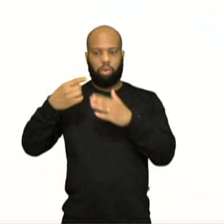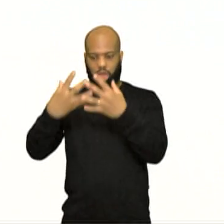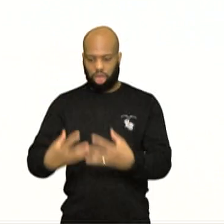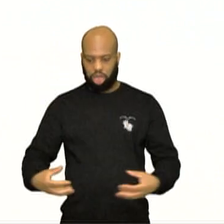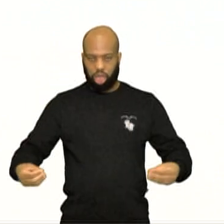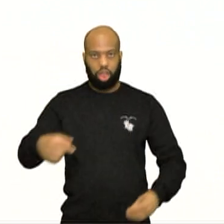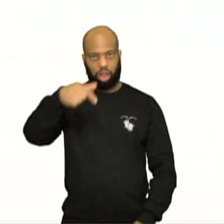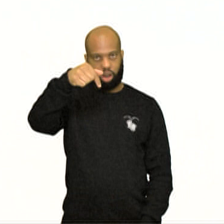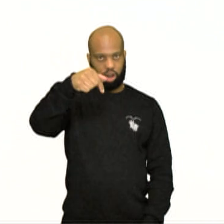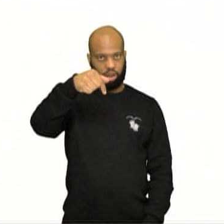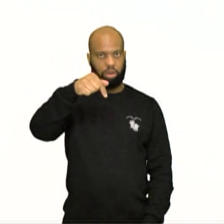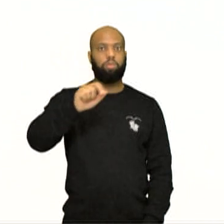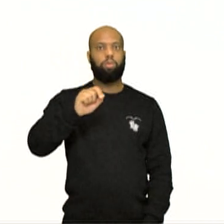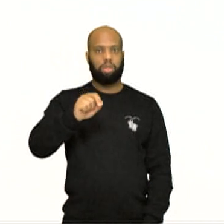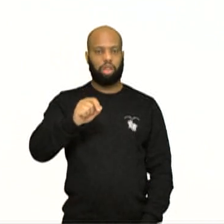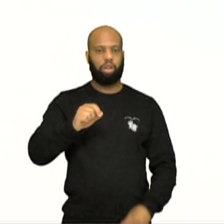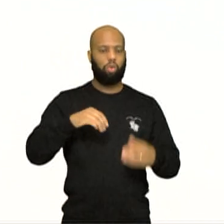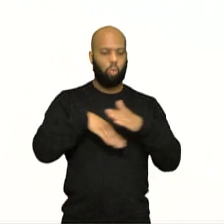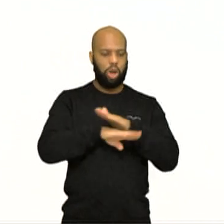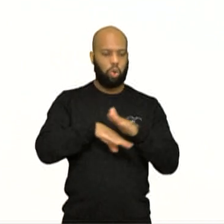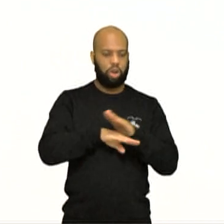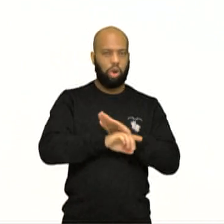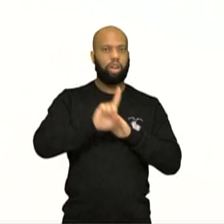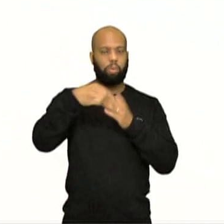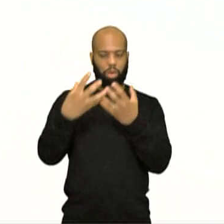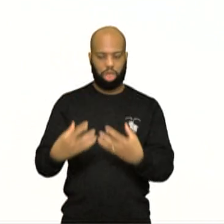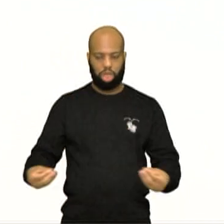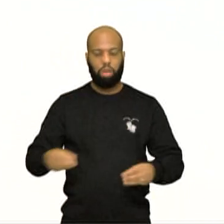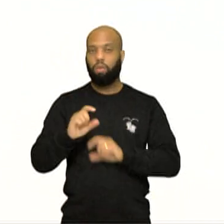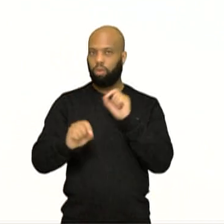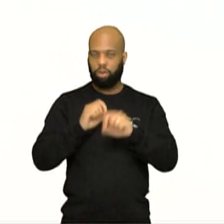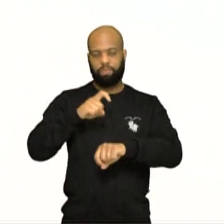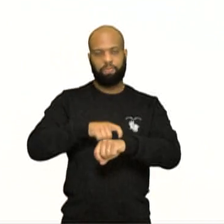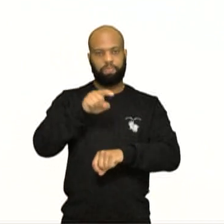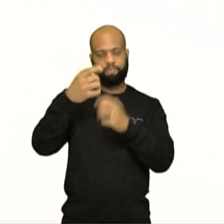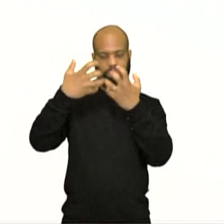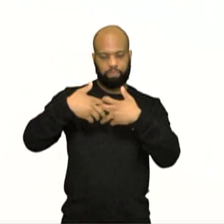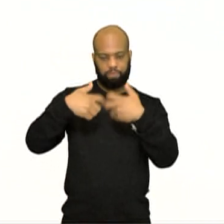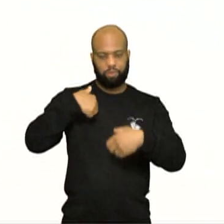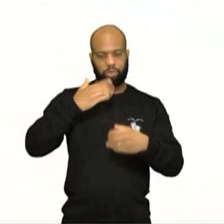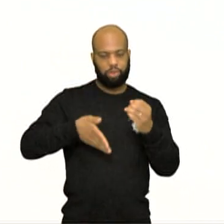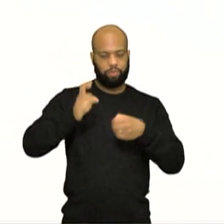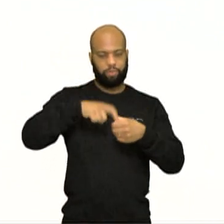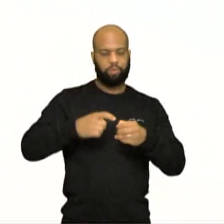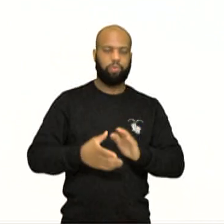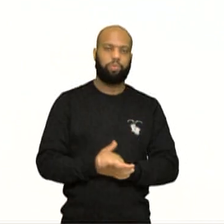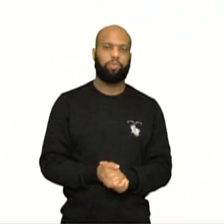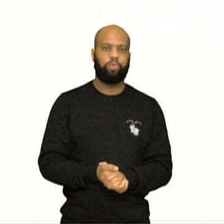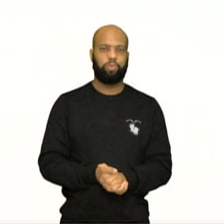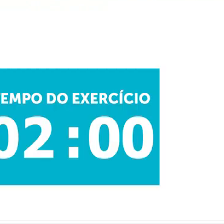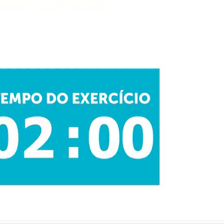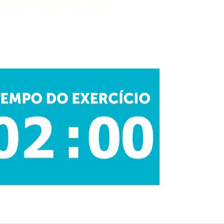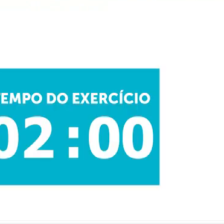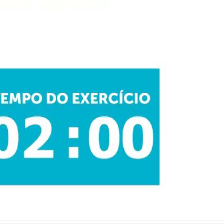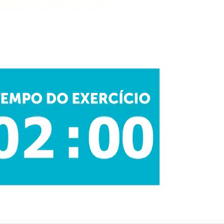ele começa a descarregar logo que ele chega nesse valor de carga elétrica. Tempo para vocês calcularem essa carga elétrica. Vamos